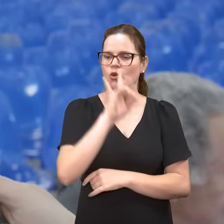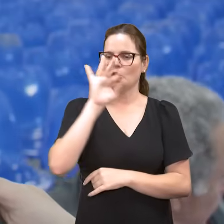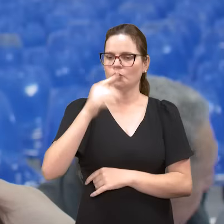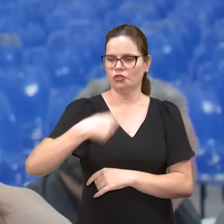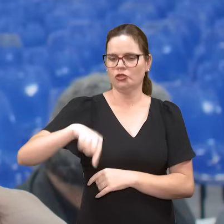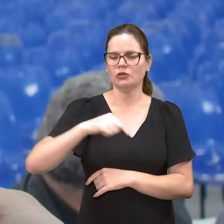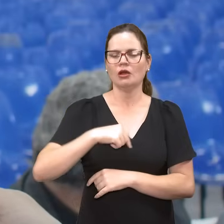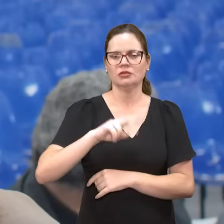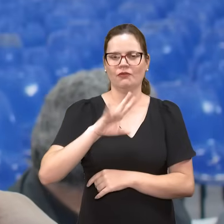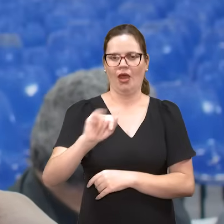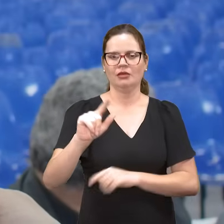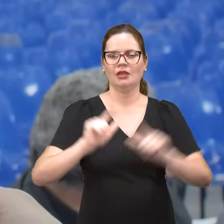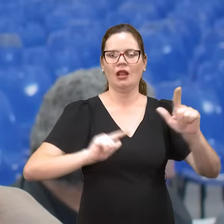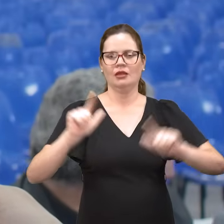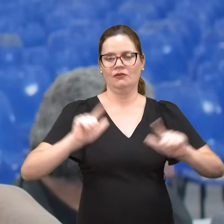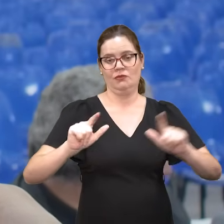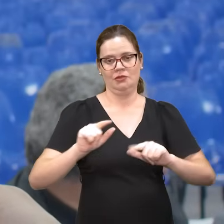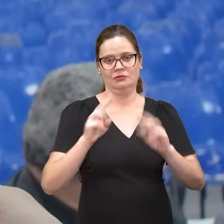uma televisão.